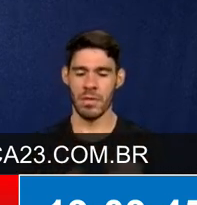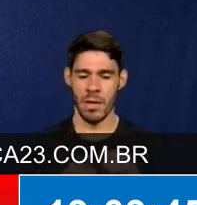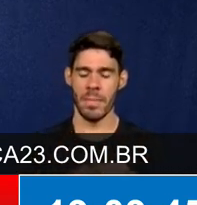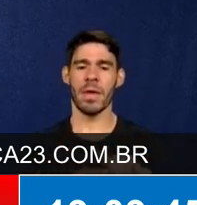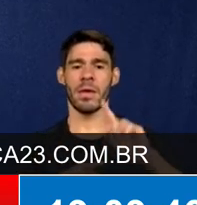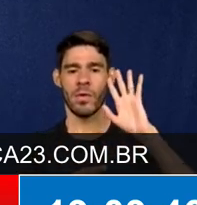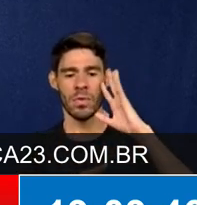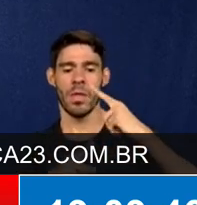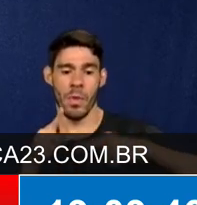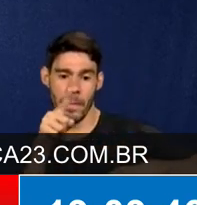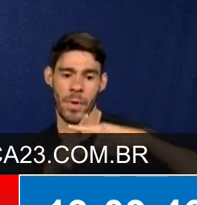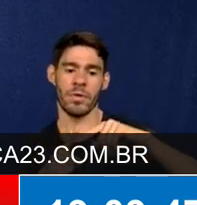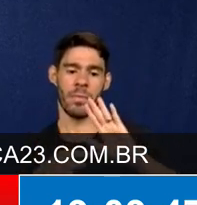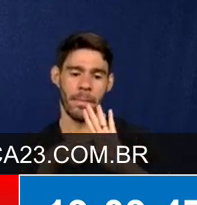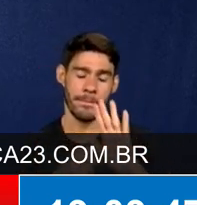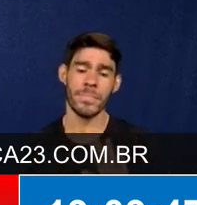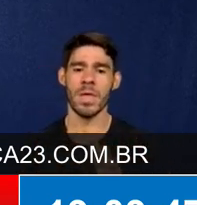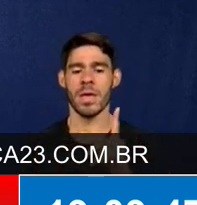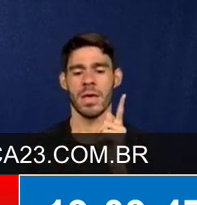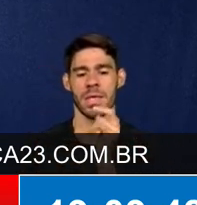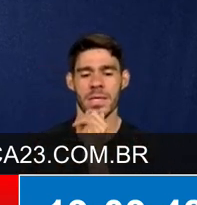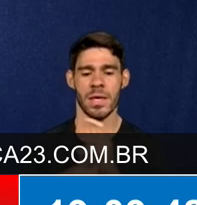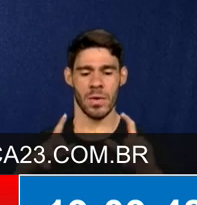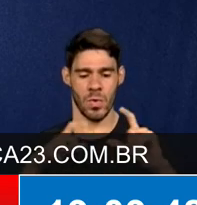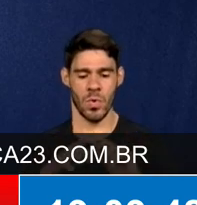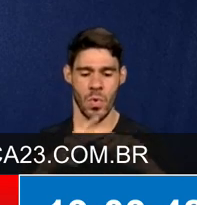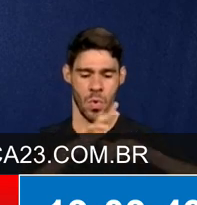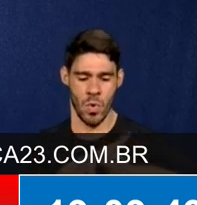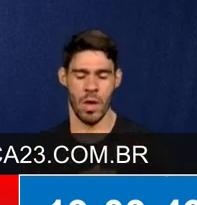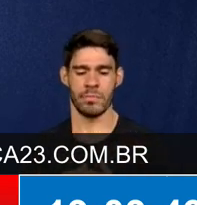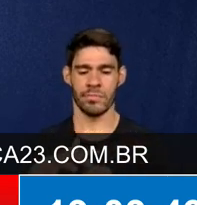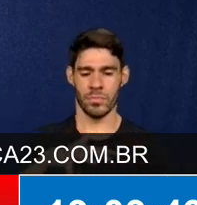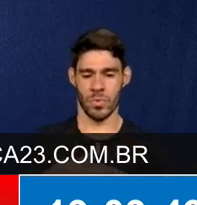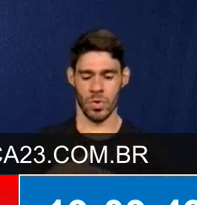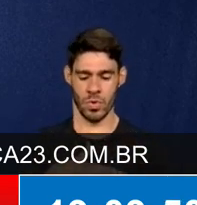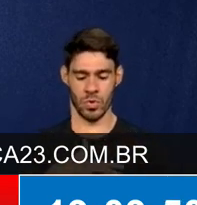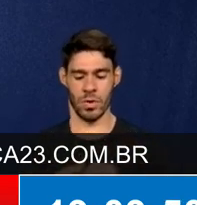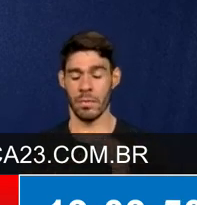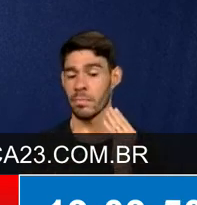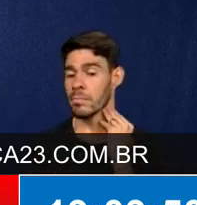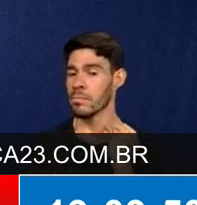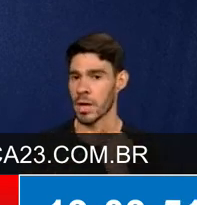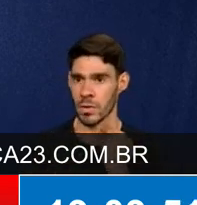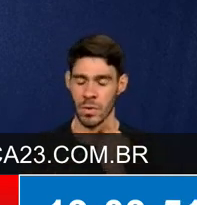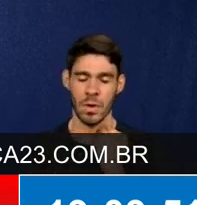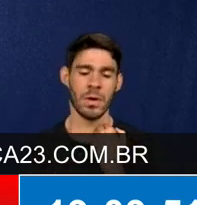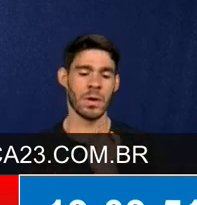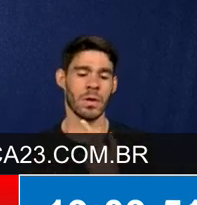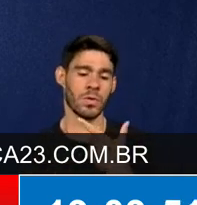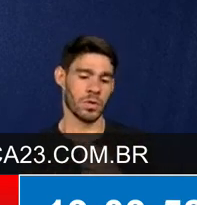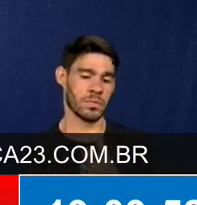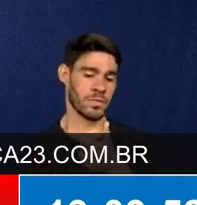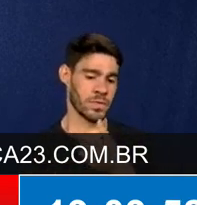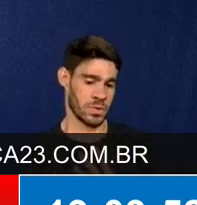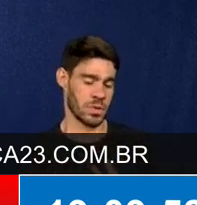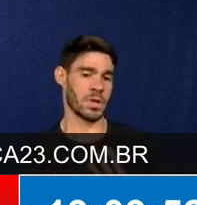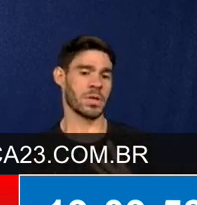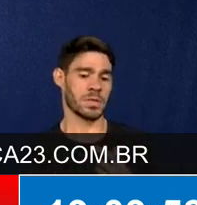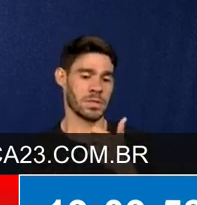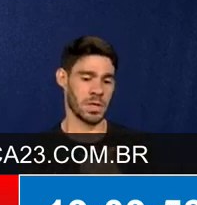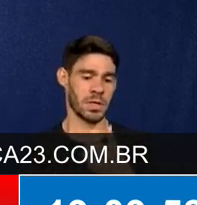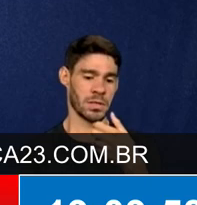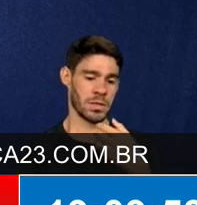resultados positivos. É o caso da diminuição de roubos a instituições financeiras. Em 2023, foram